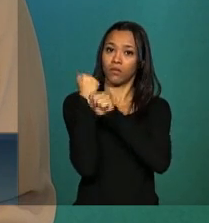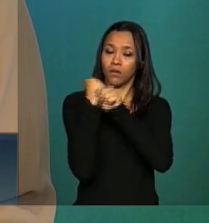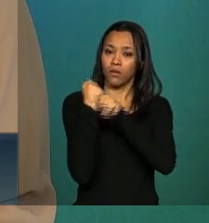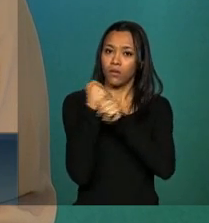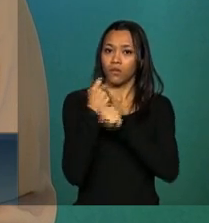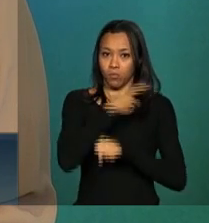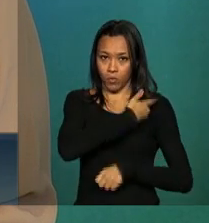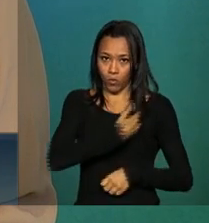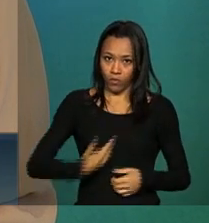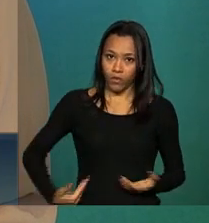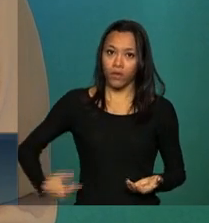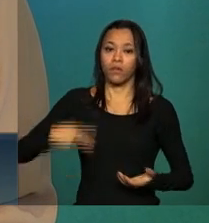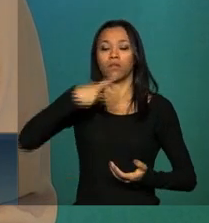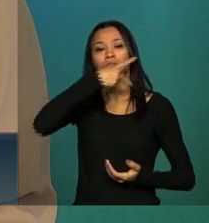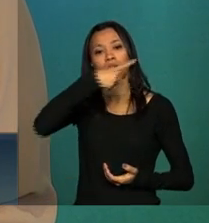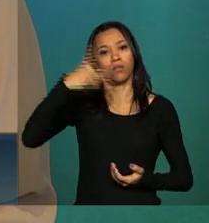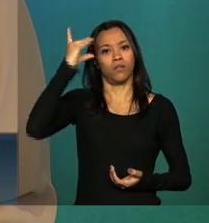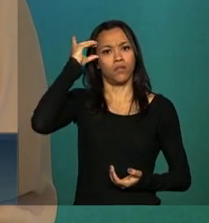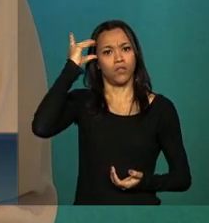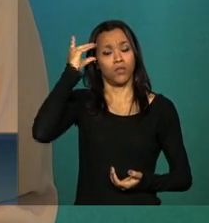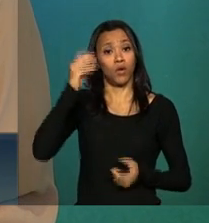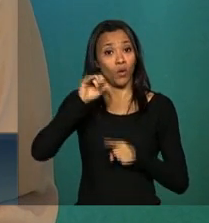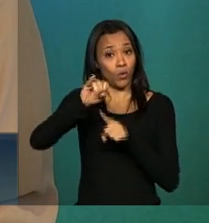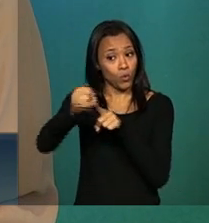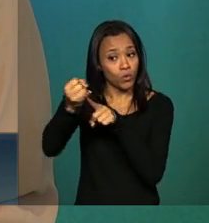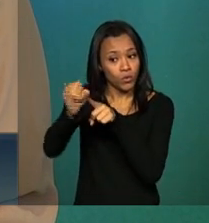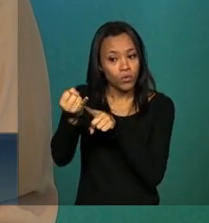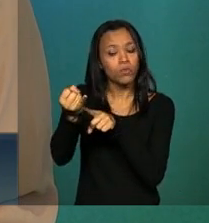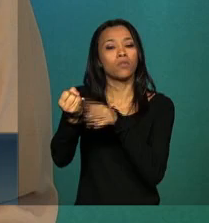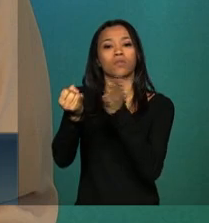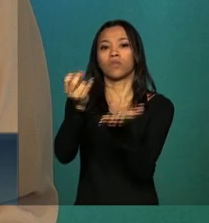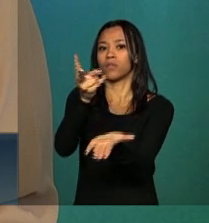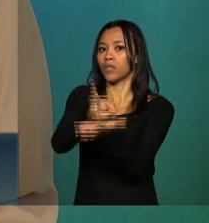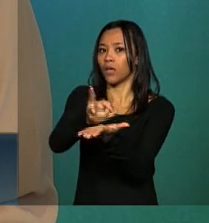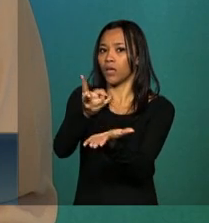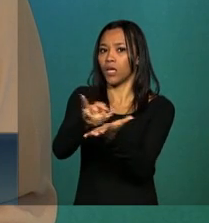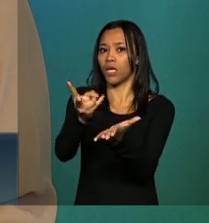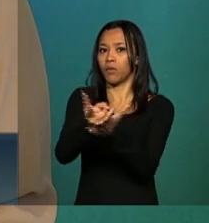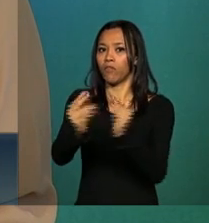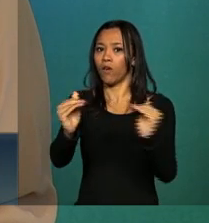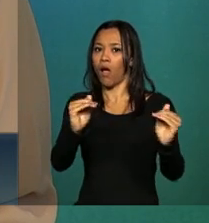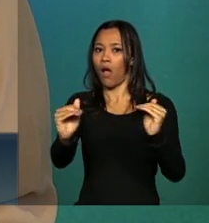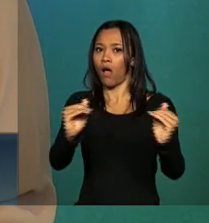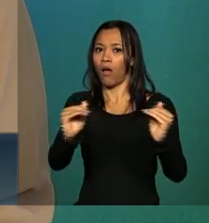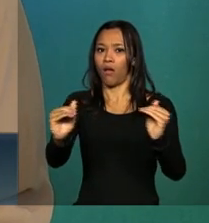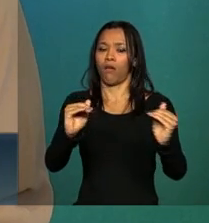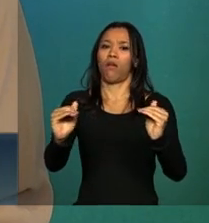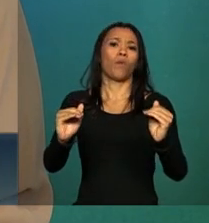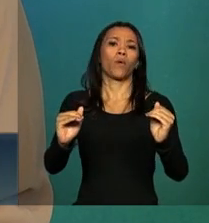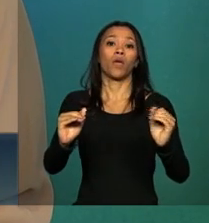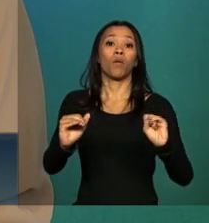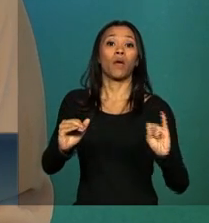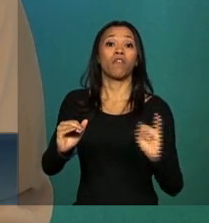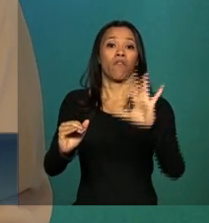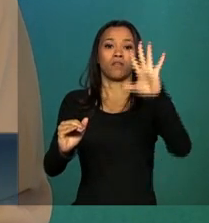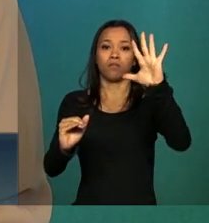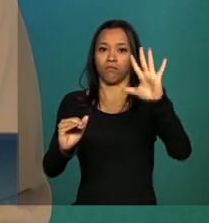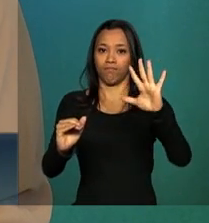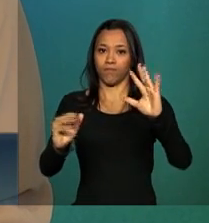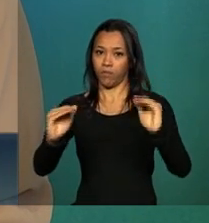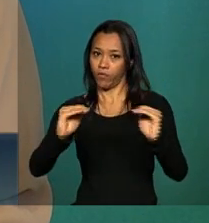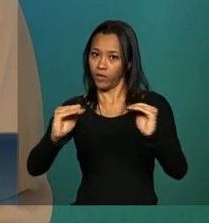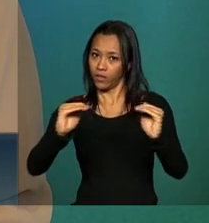juro agrícola ficou compatível e em equilíbrio com a inflação. E este juro deste